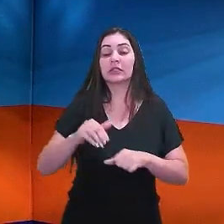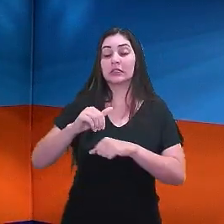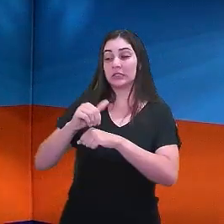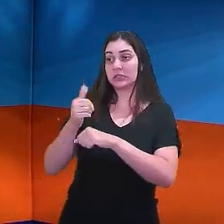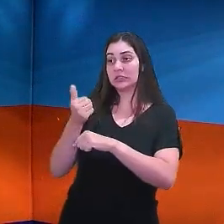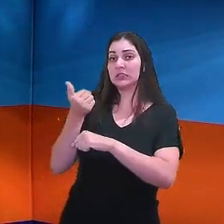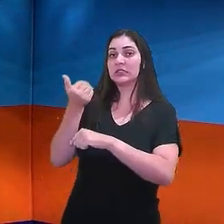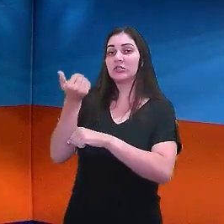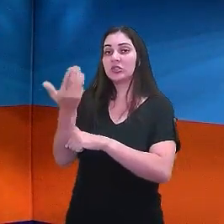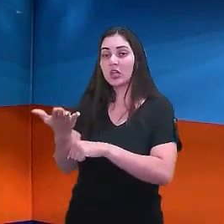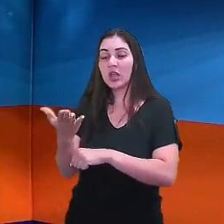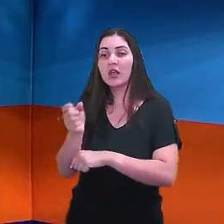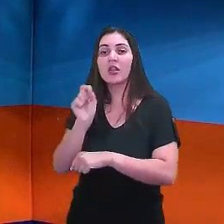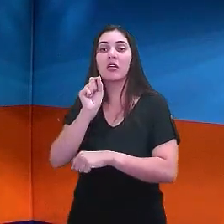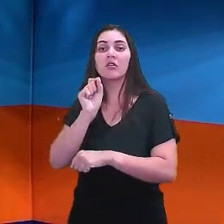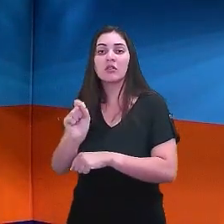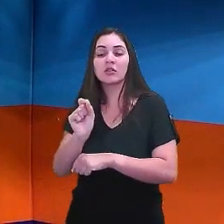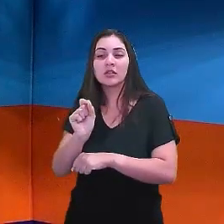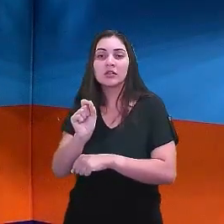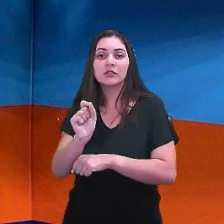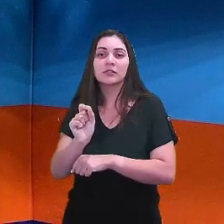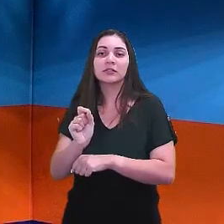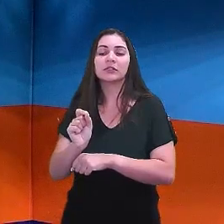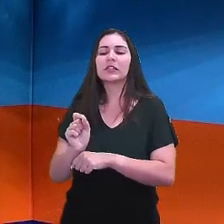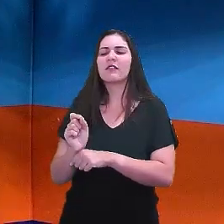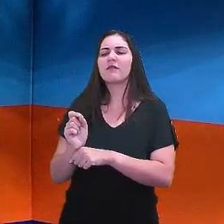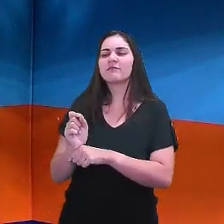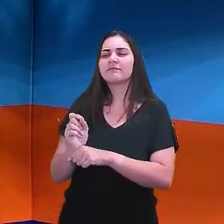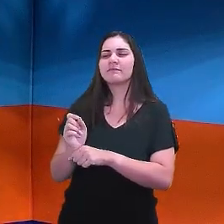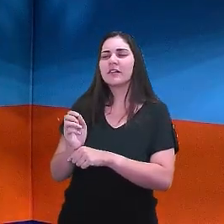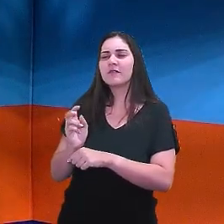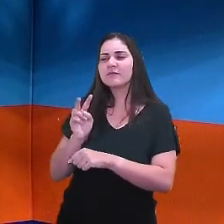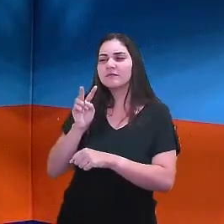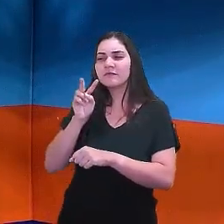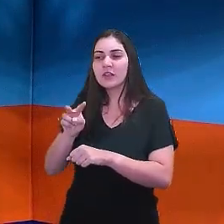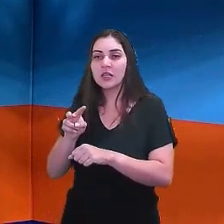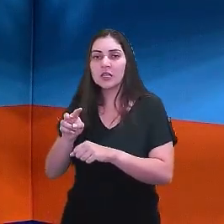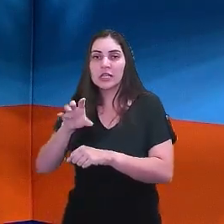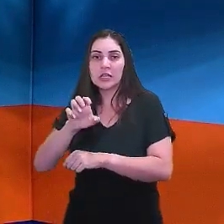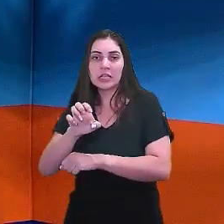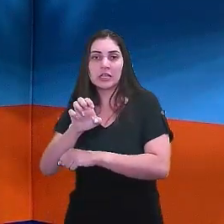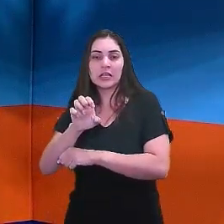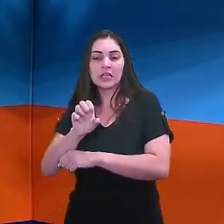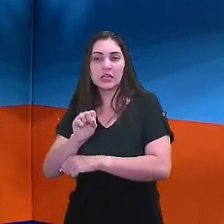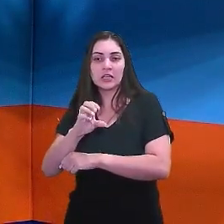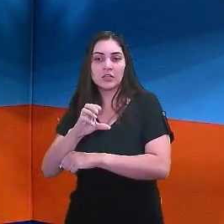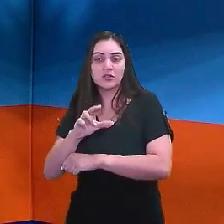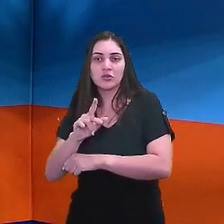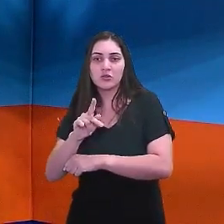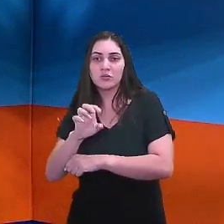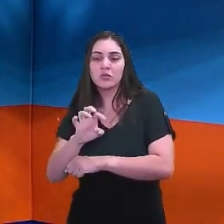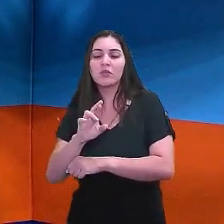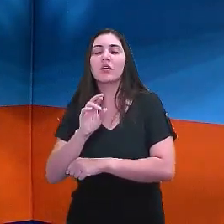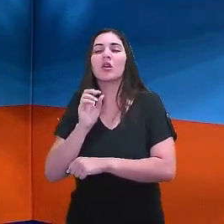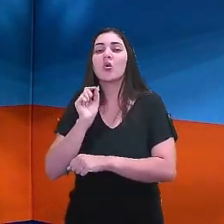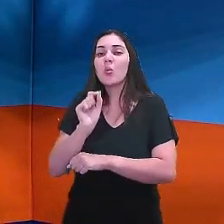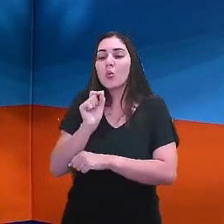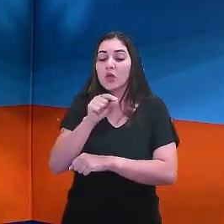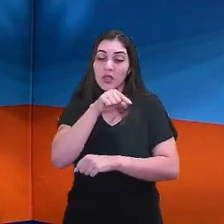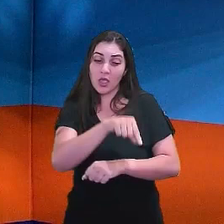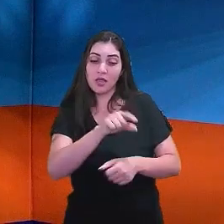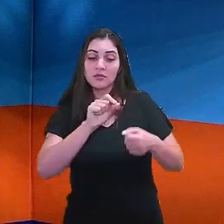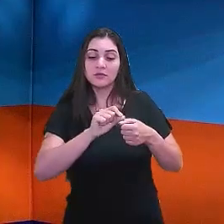agentes externos, eles são esculpidores. Eles vão esculpir o que os modeladores fizeram. Ou seja,